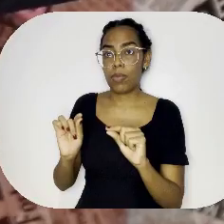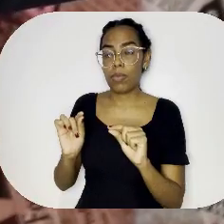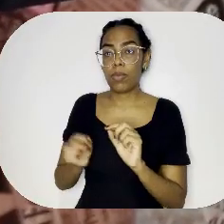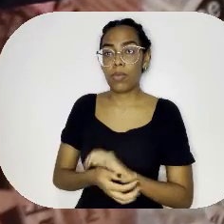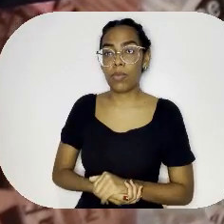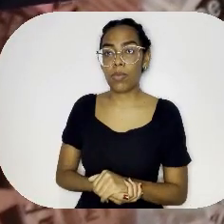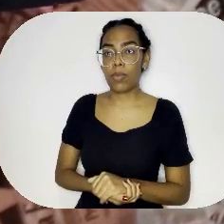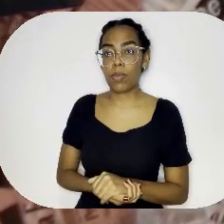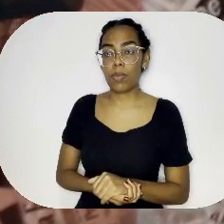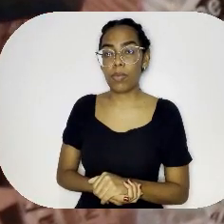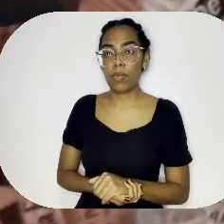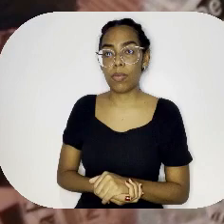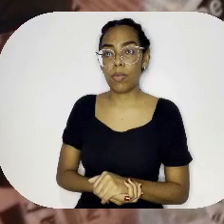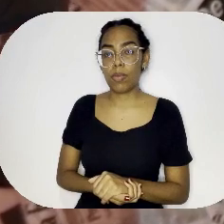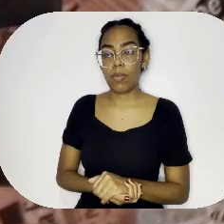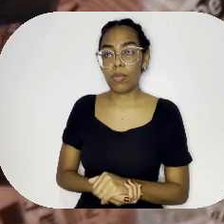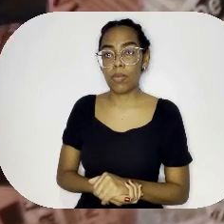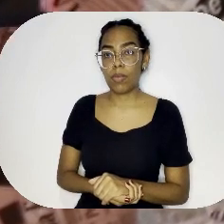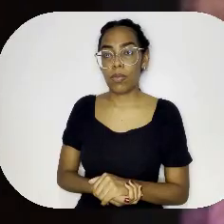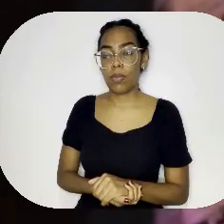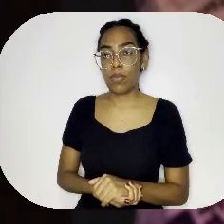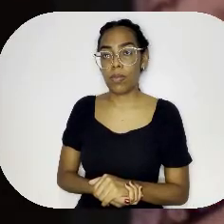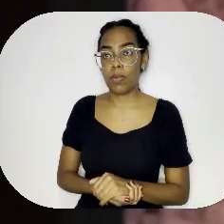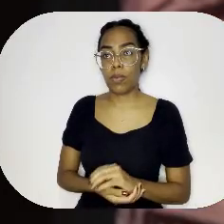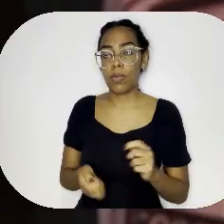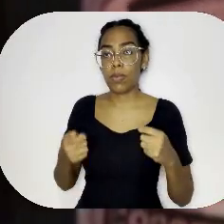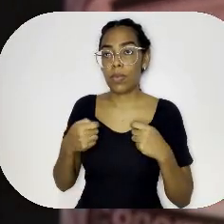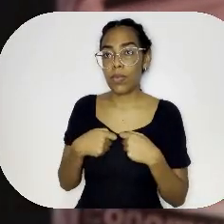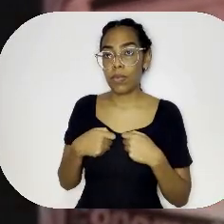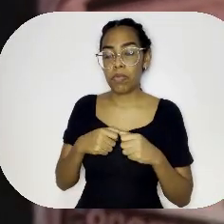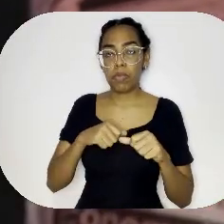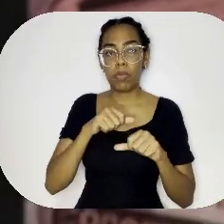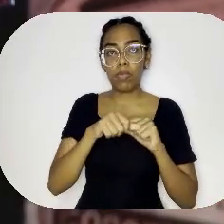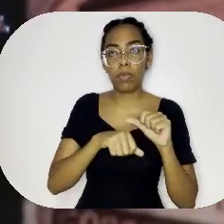Mais isento se mostra o que mais chupa.